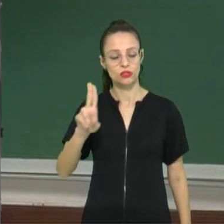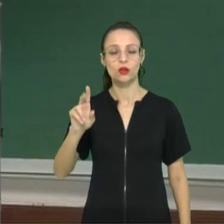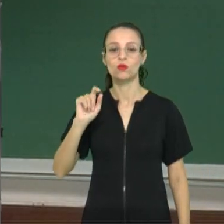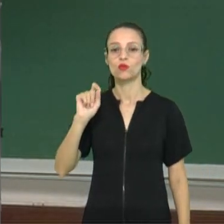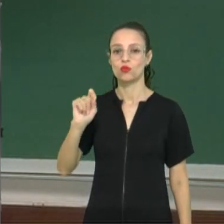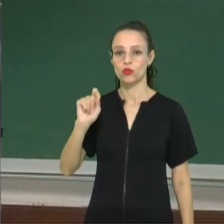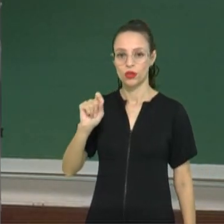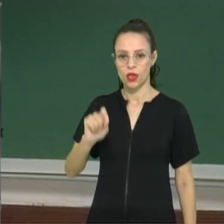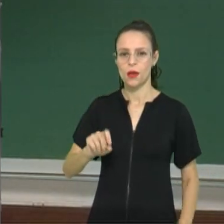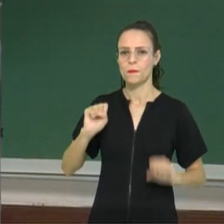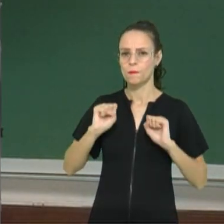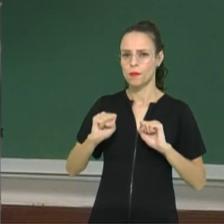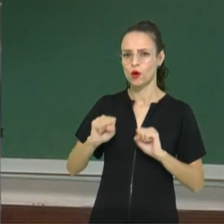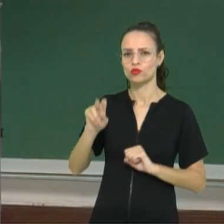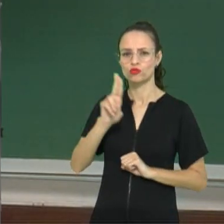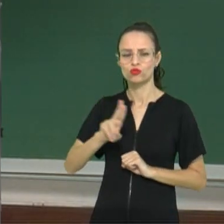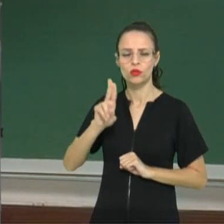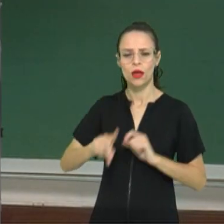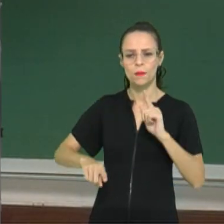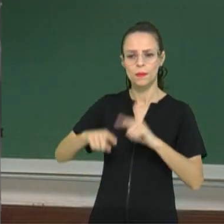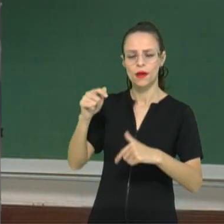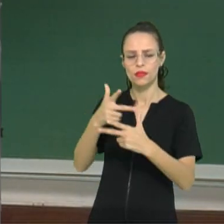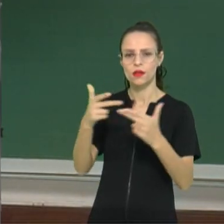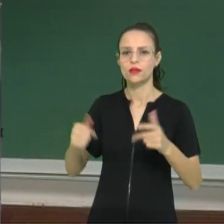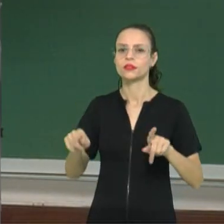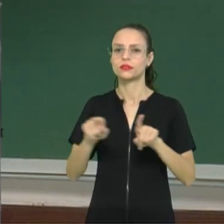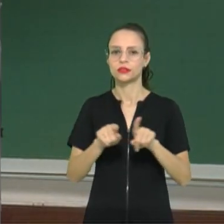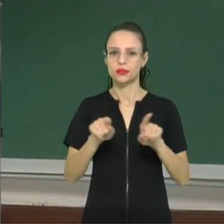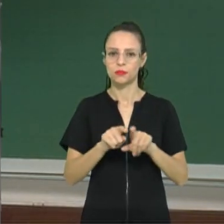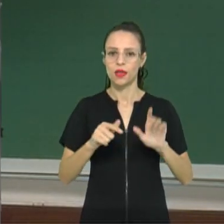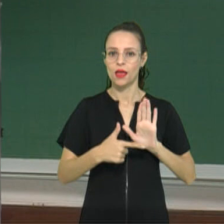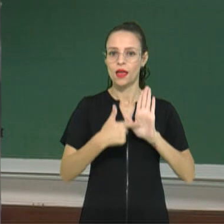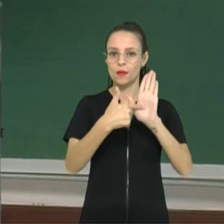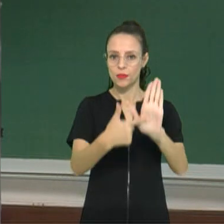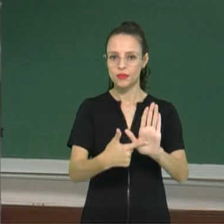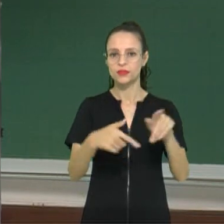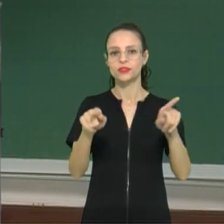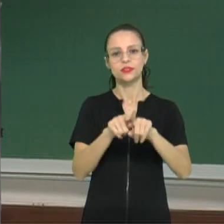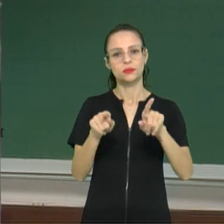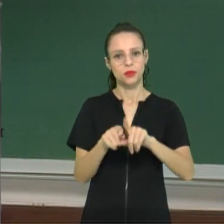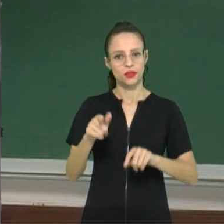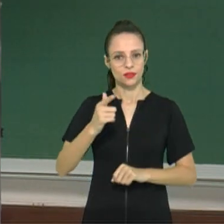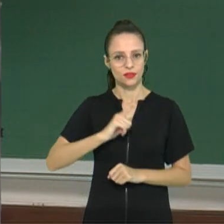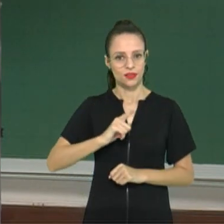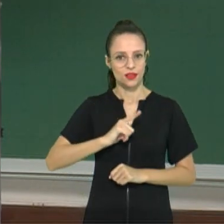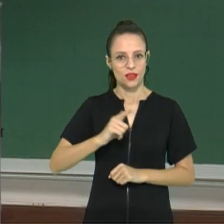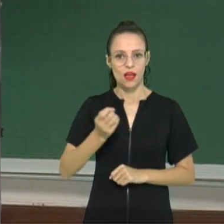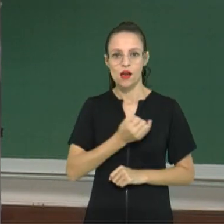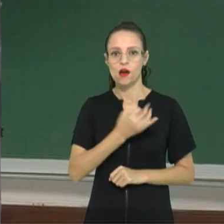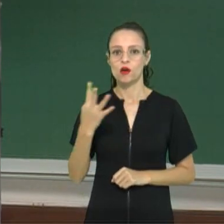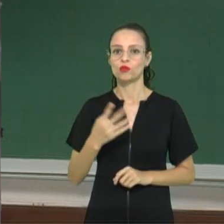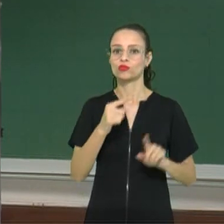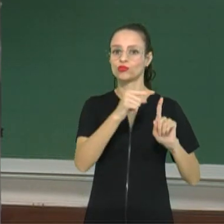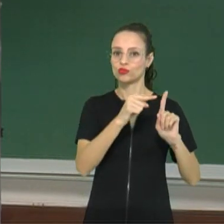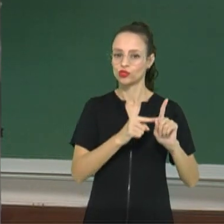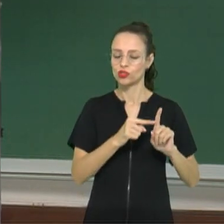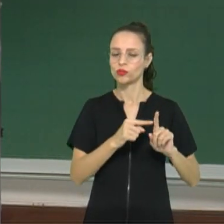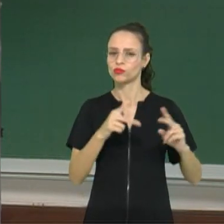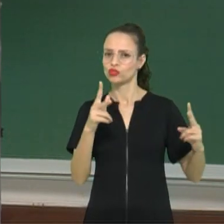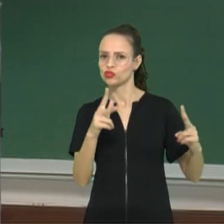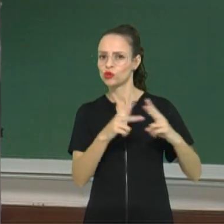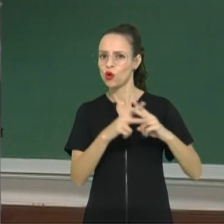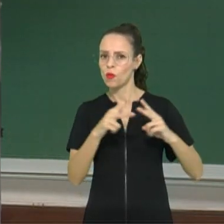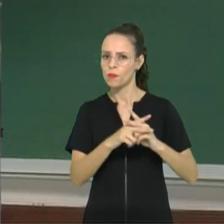de armas também para esse combate, né? Existem formas de apresentação, assim como também existem formas de combate, né?